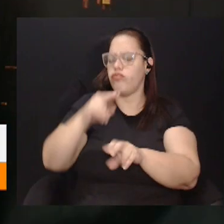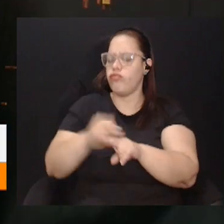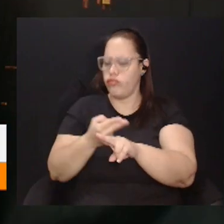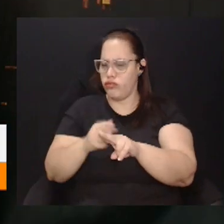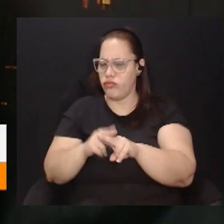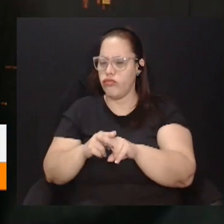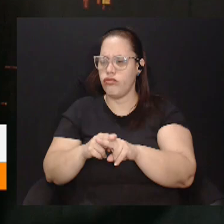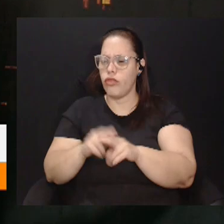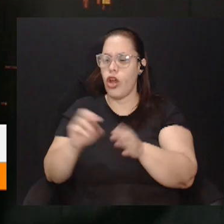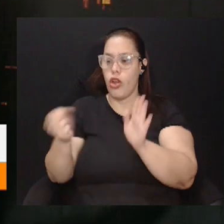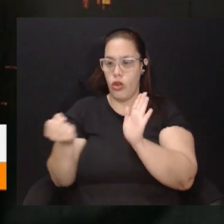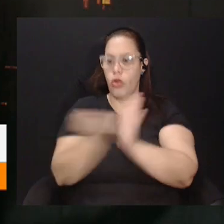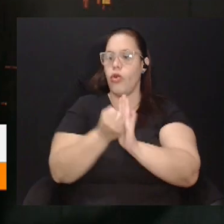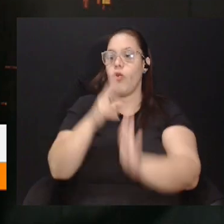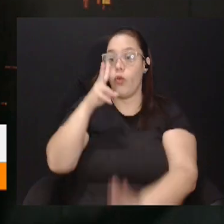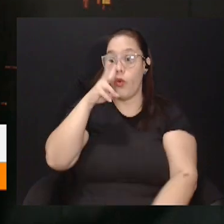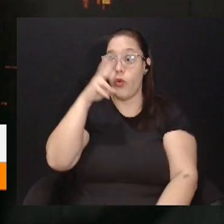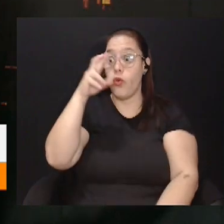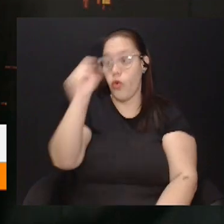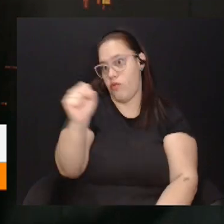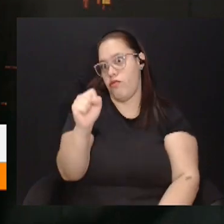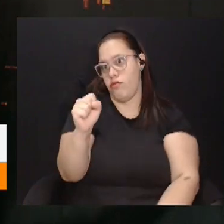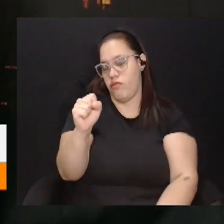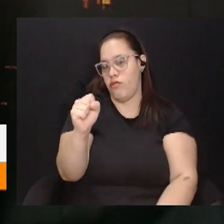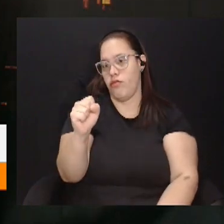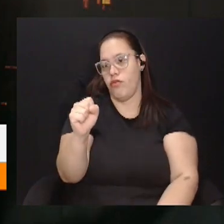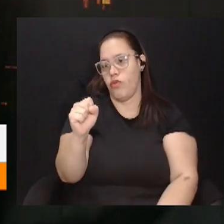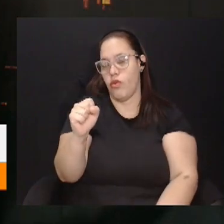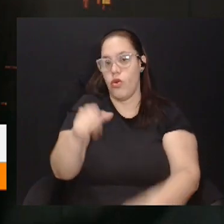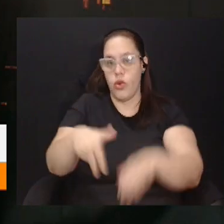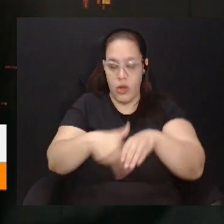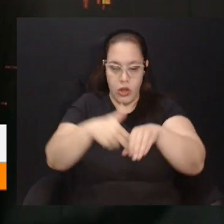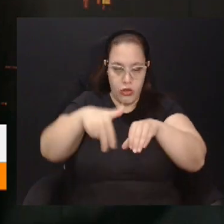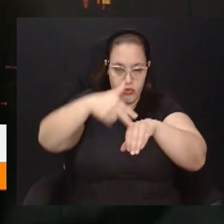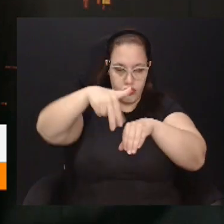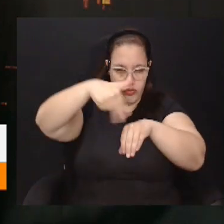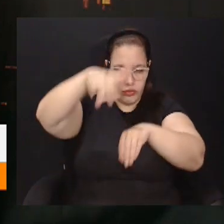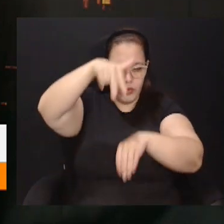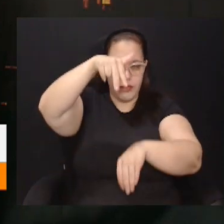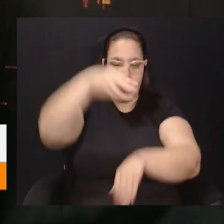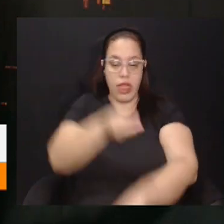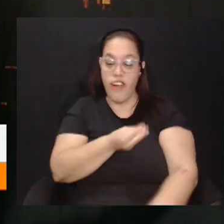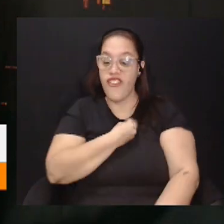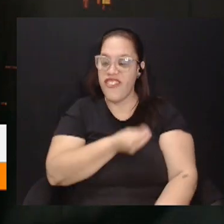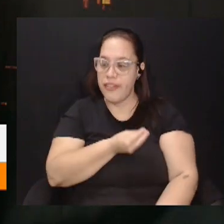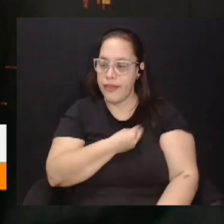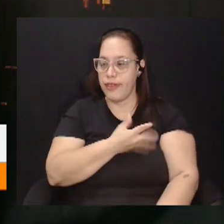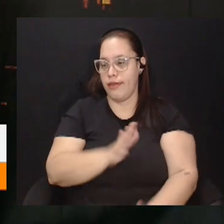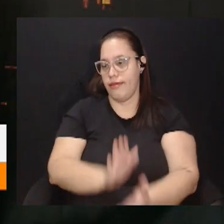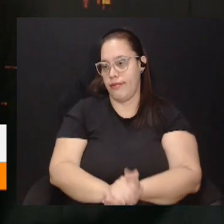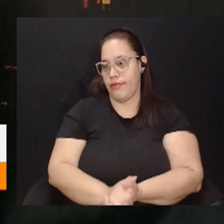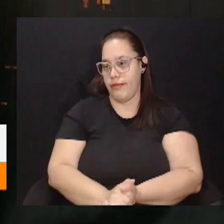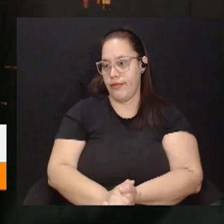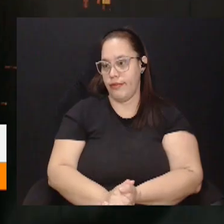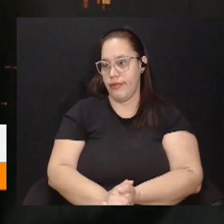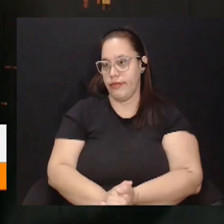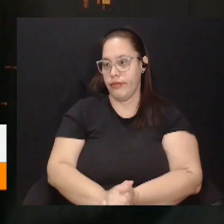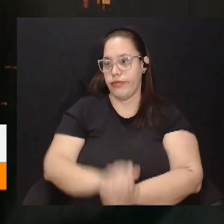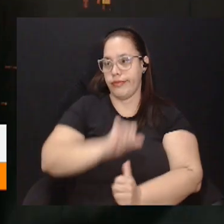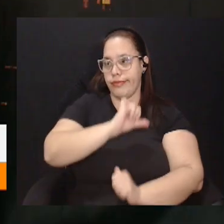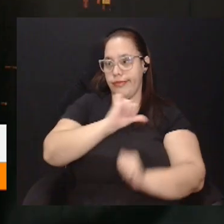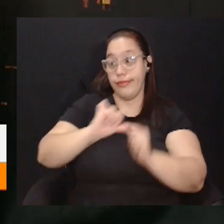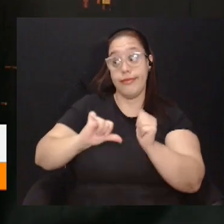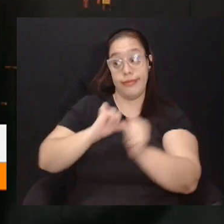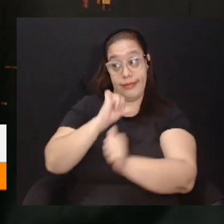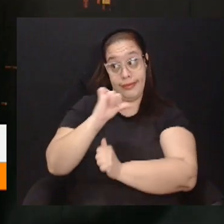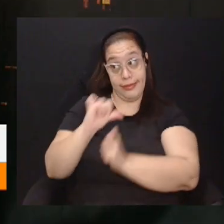forte, né, que é a ressurreição, que é a energia da vida, né, que é uma transformação, na verdade.